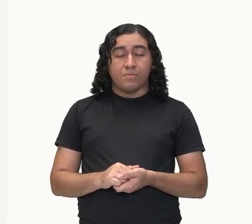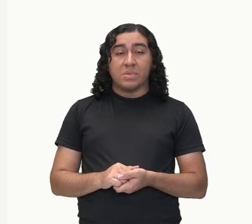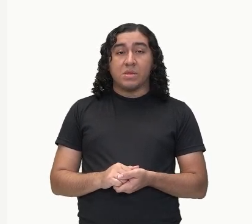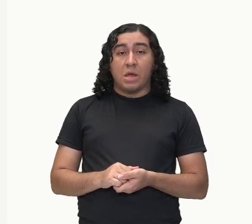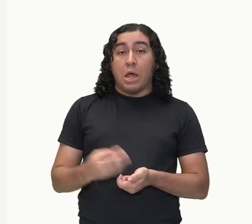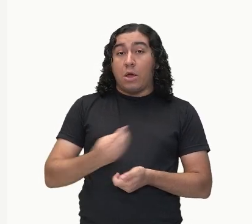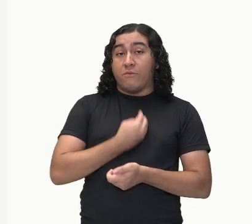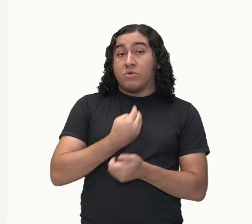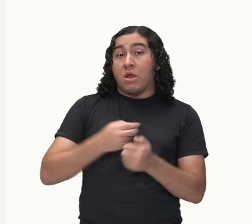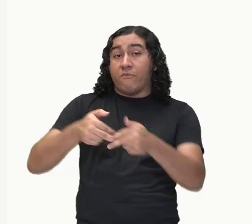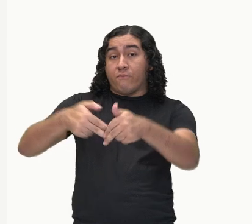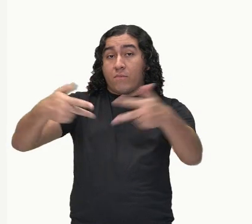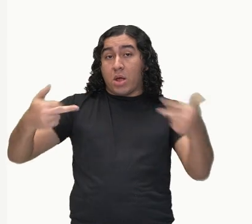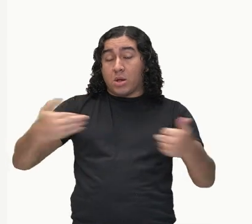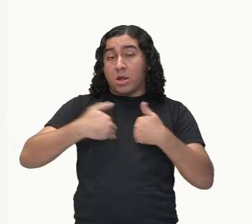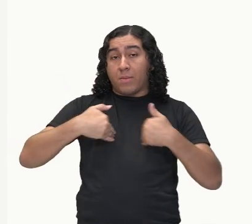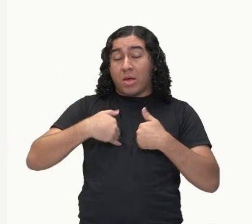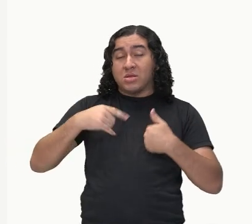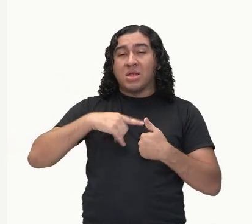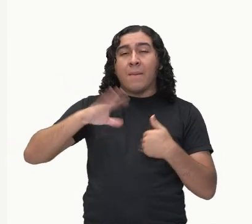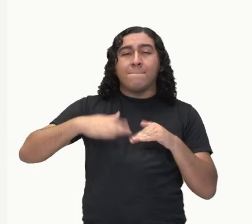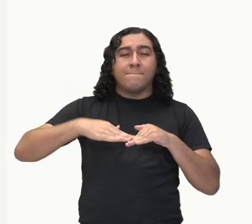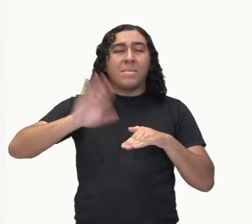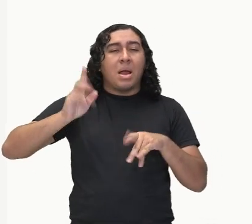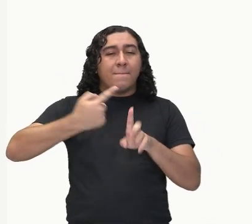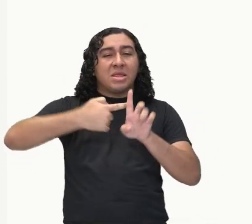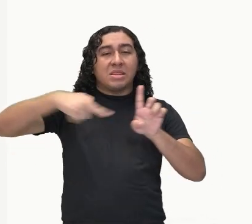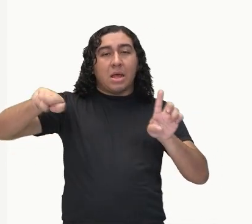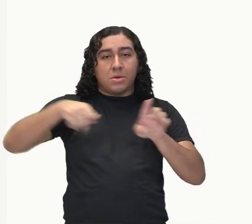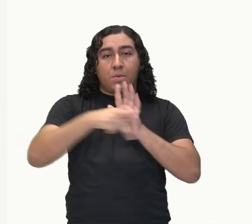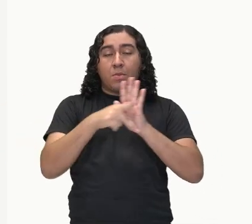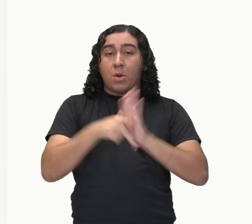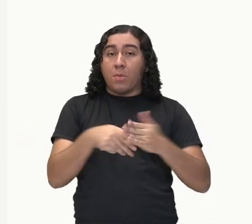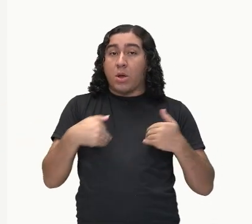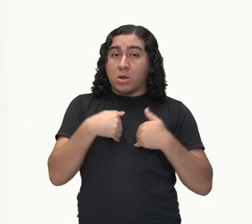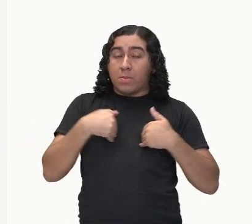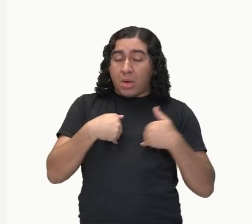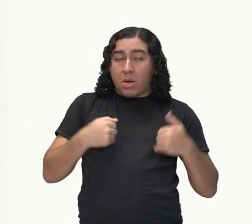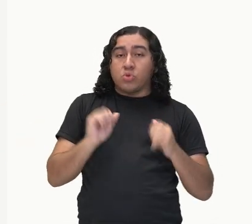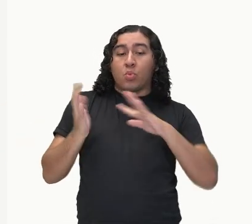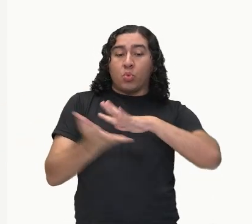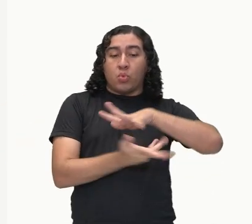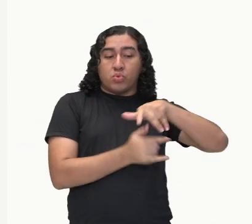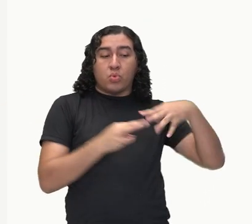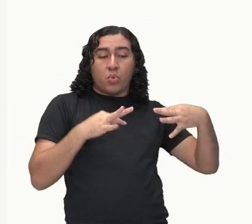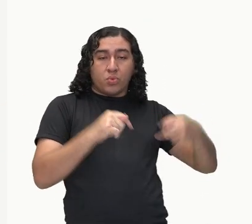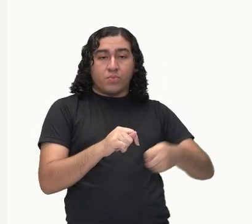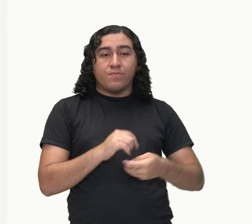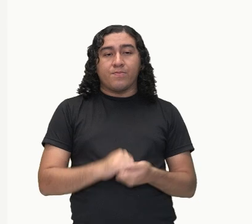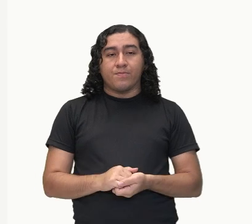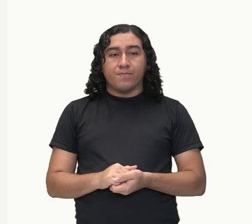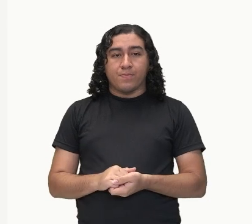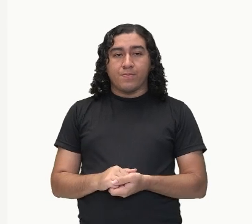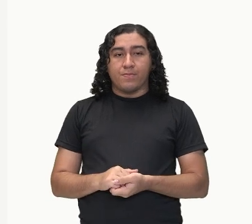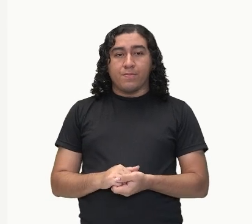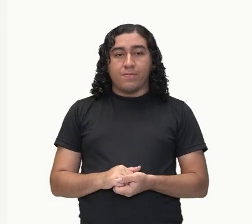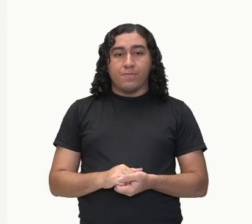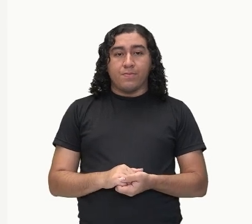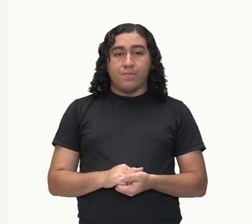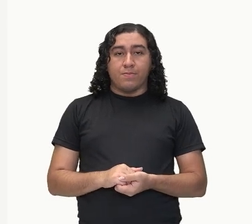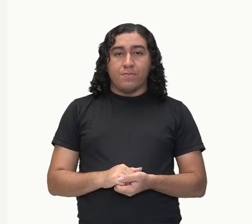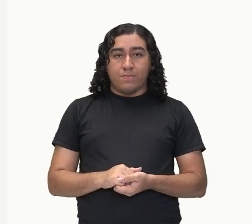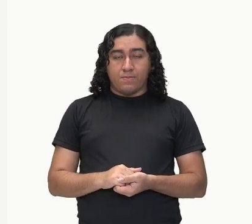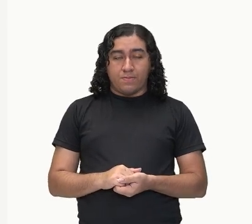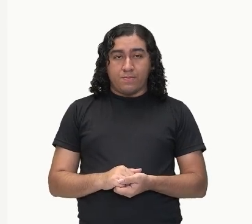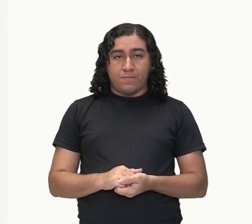planeta, abrigando mais da metade das espécies animais e vegetais do mundo. E savanas é